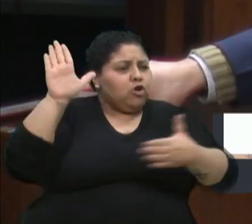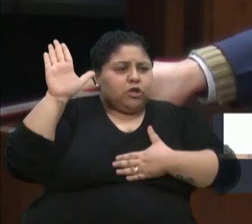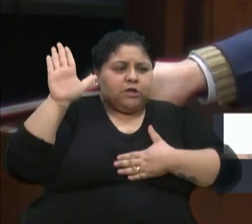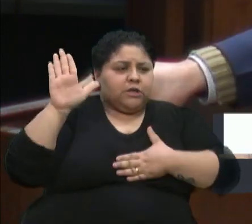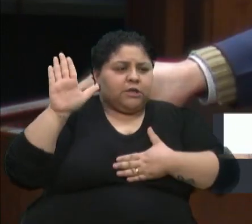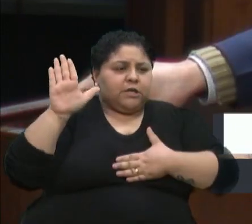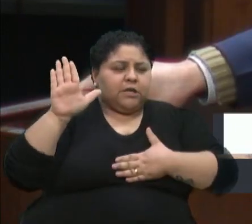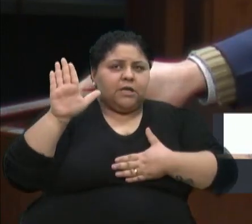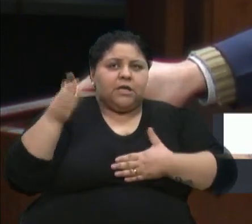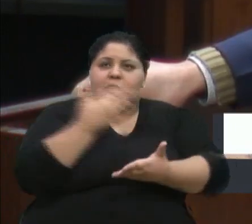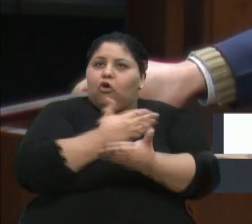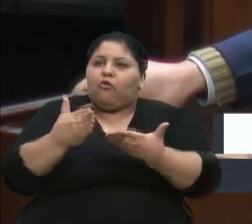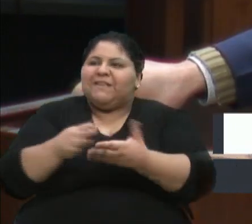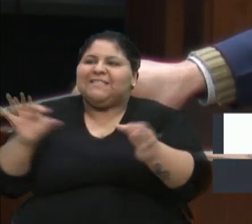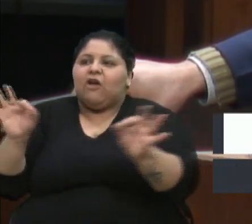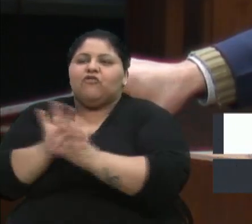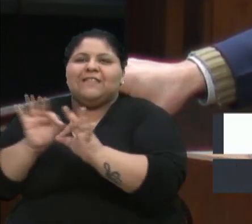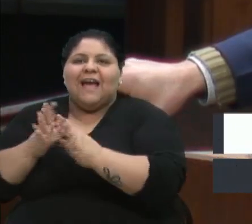papel.